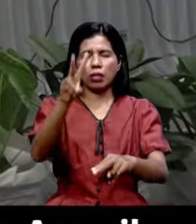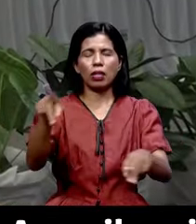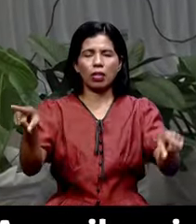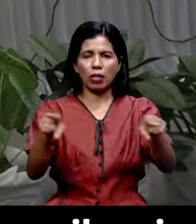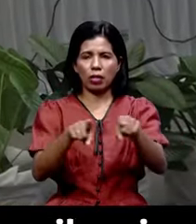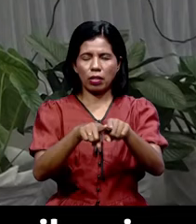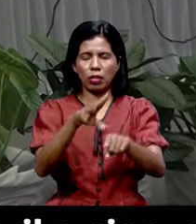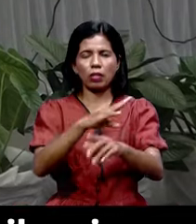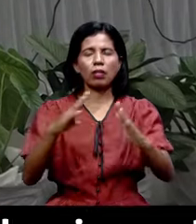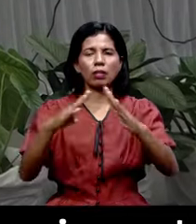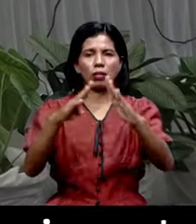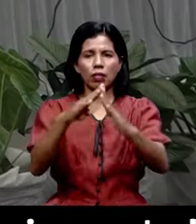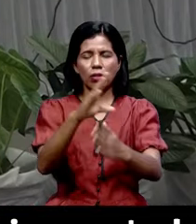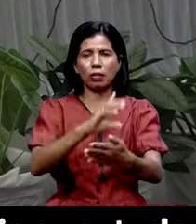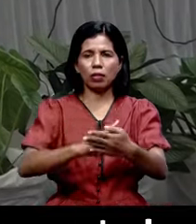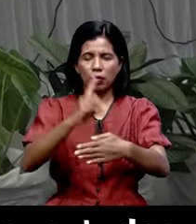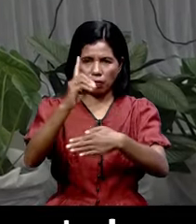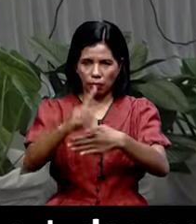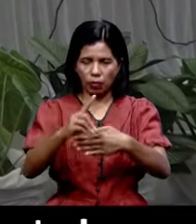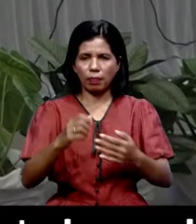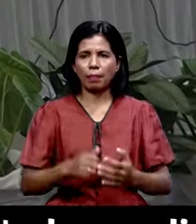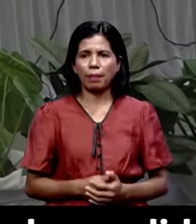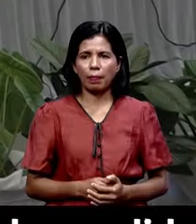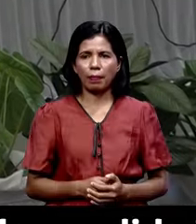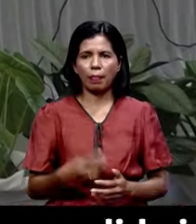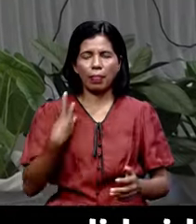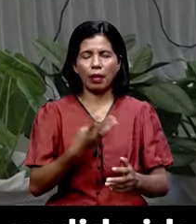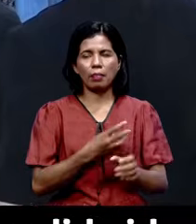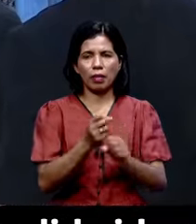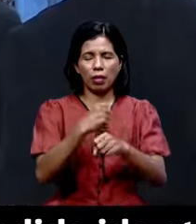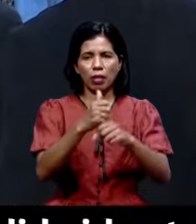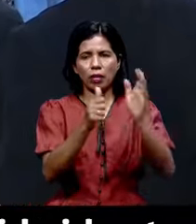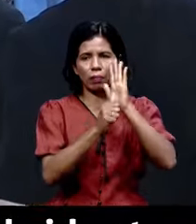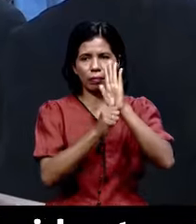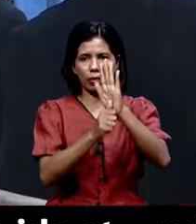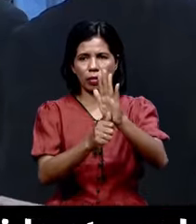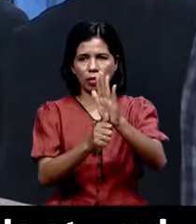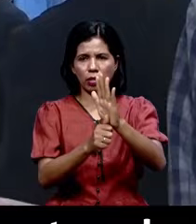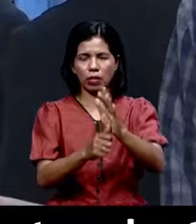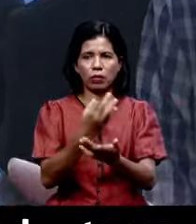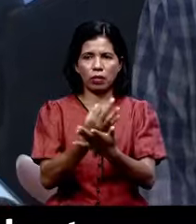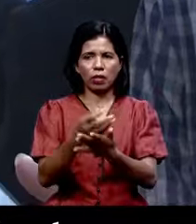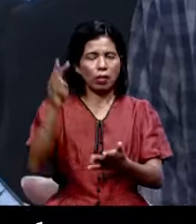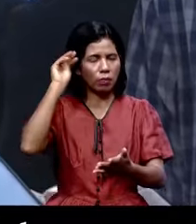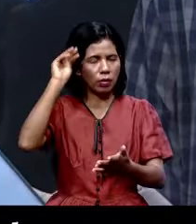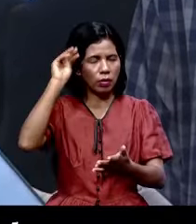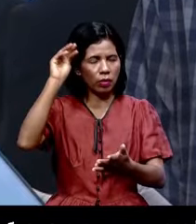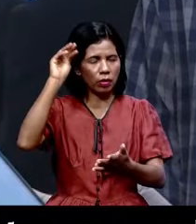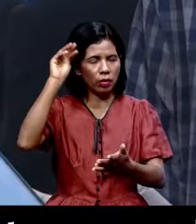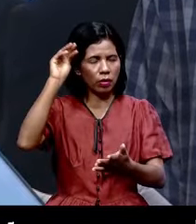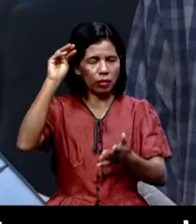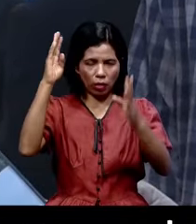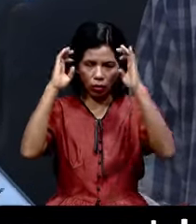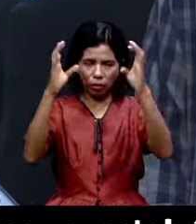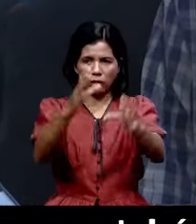canessa capital menor no capital desenvolvimento. Hoje a minha apresentação, teto orçamento do